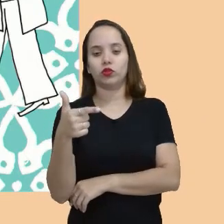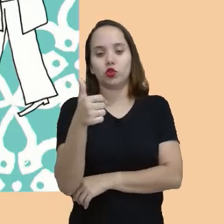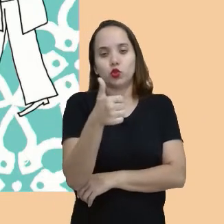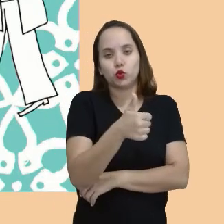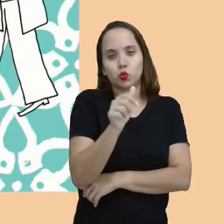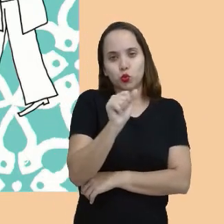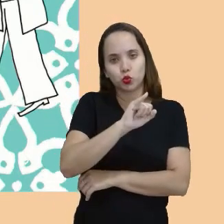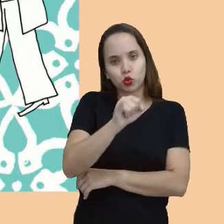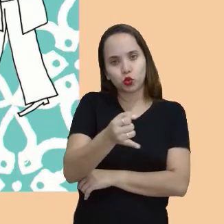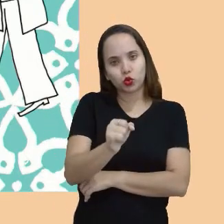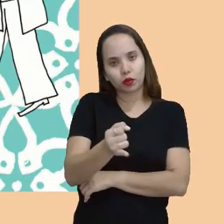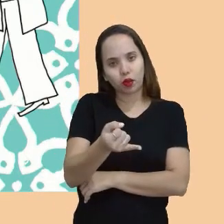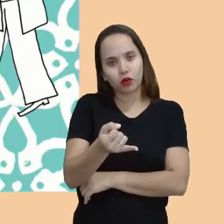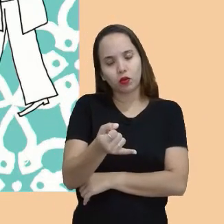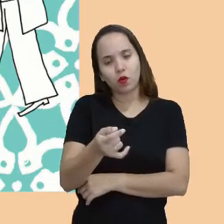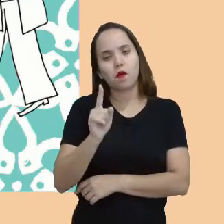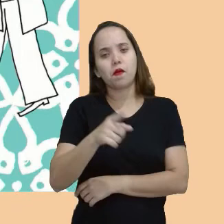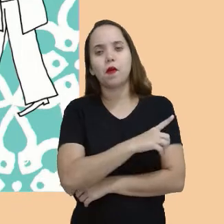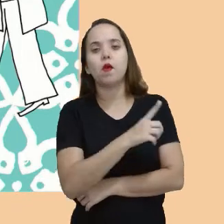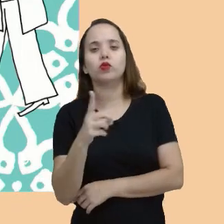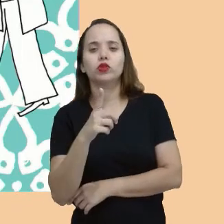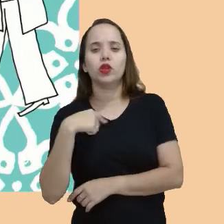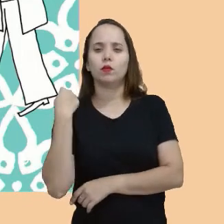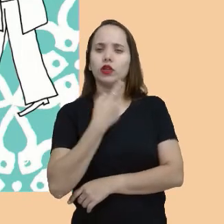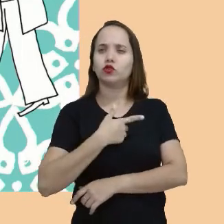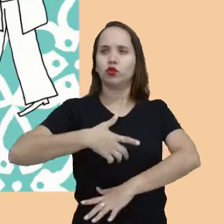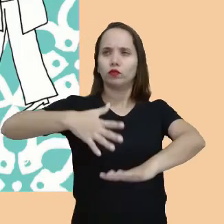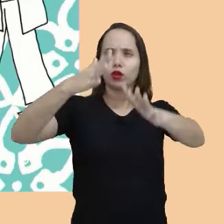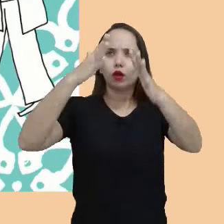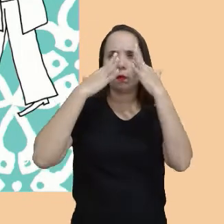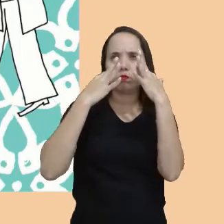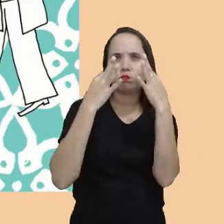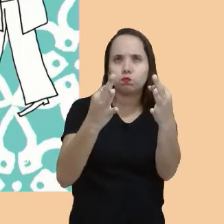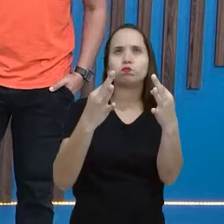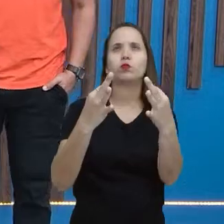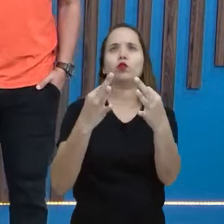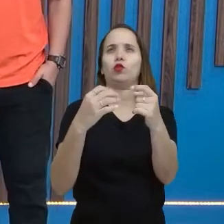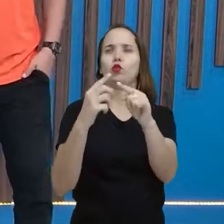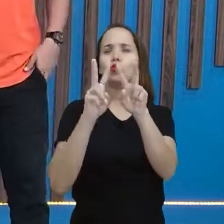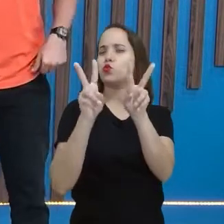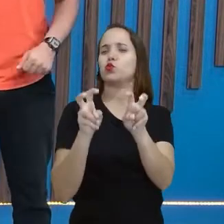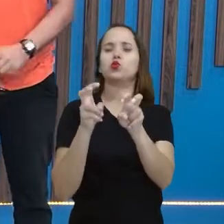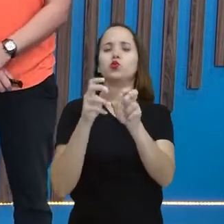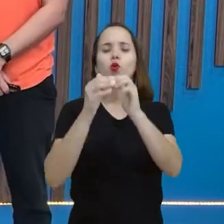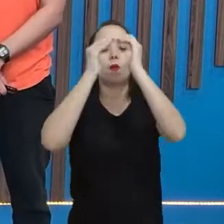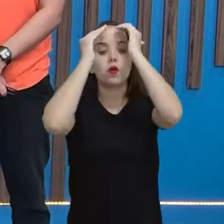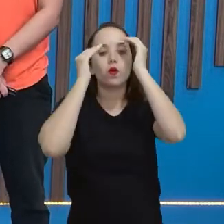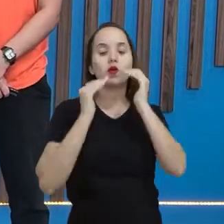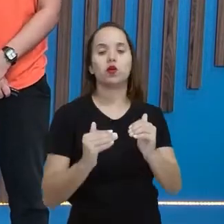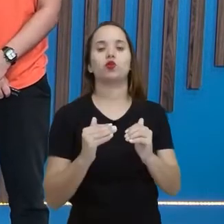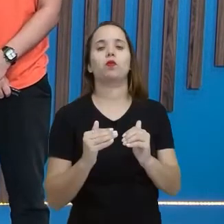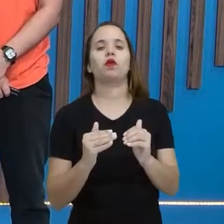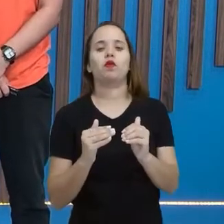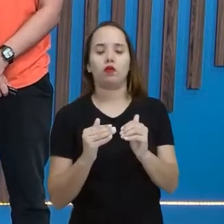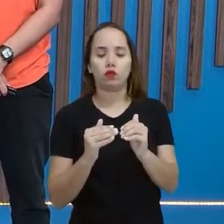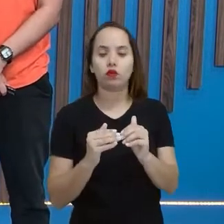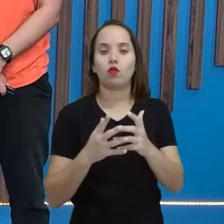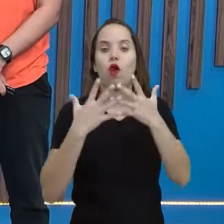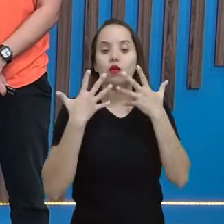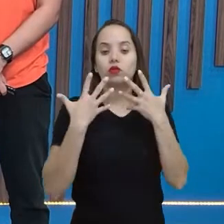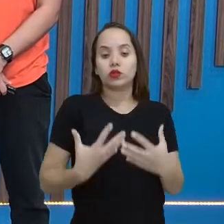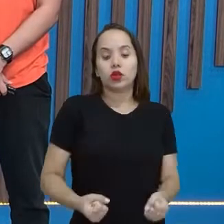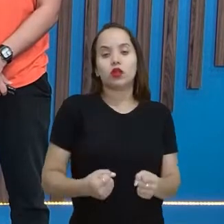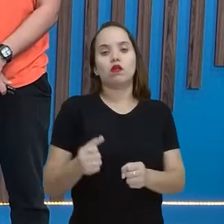é justamente para a gente se ligar, para ter assim um marco de respeito à tolerância religiosa